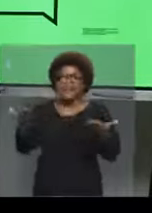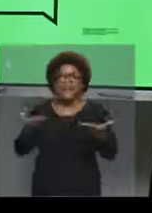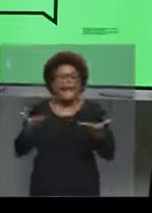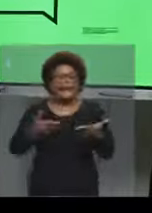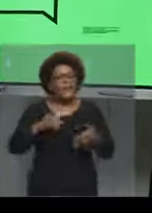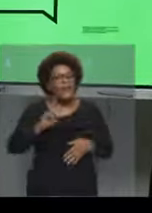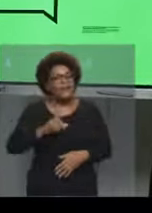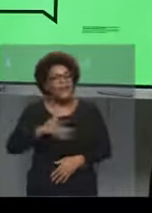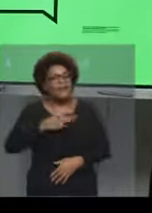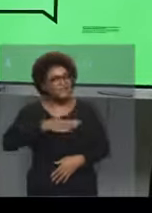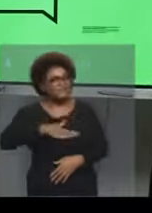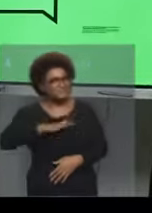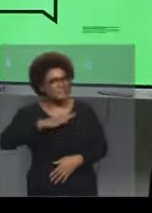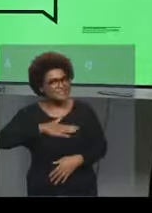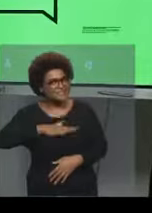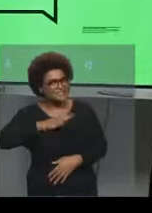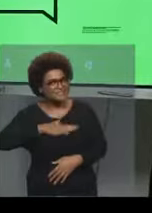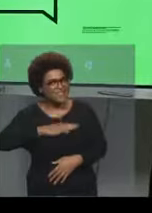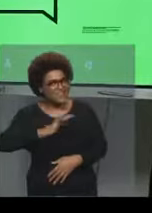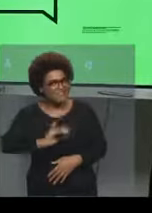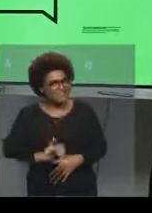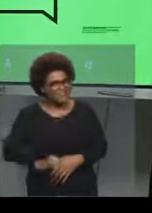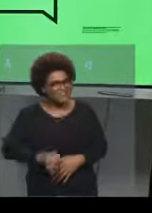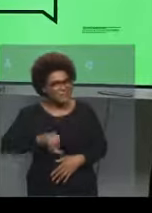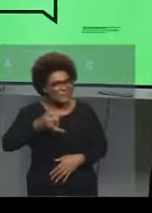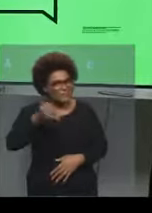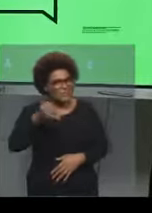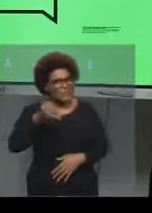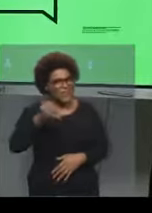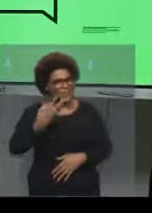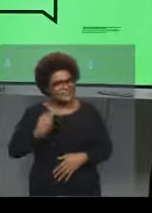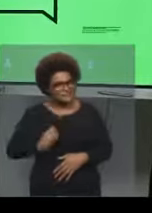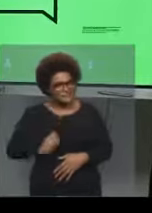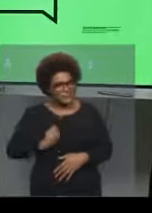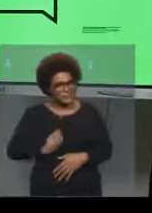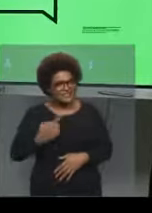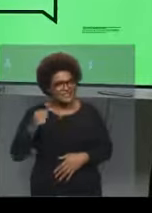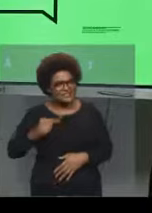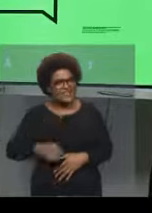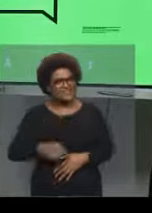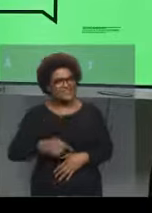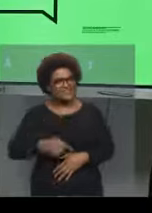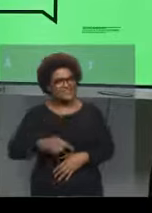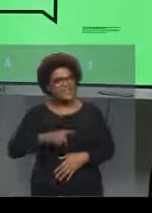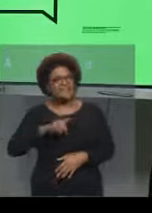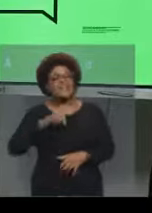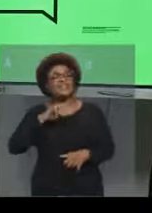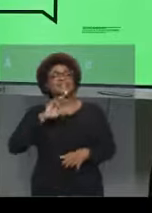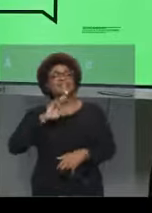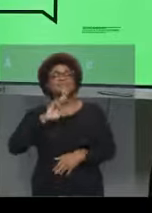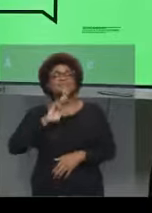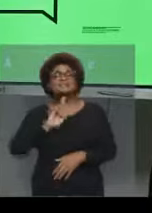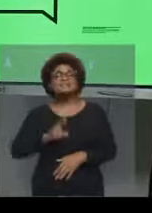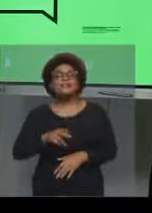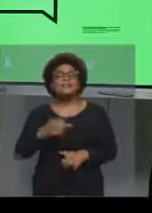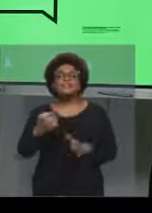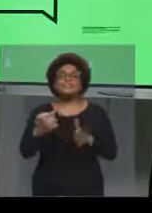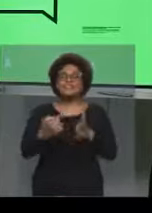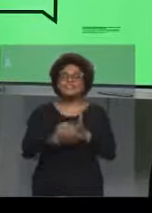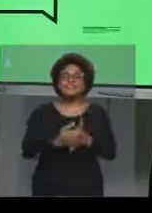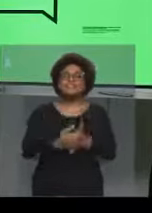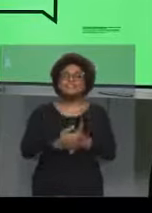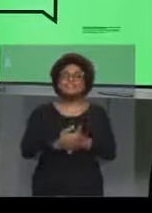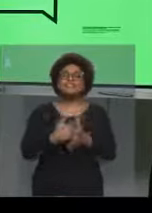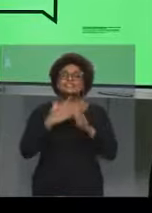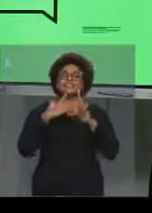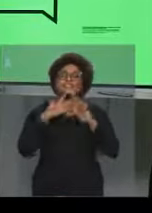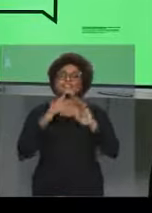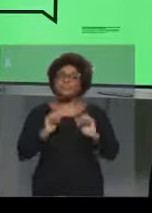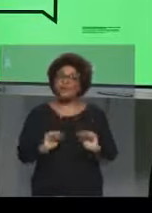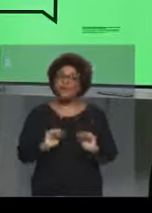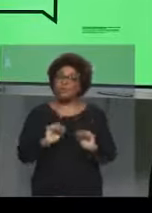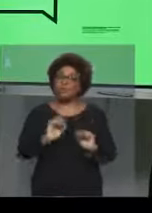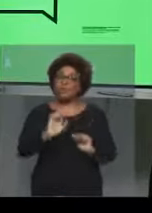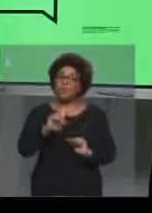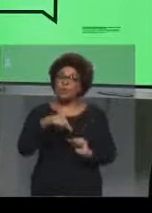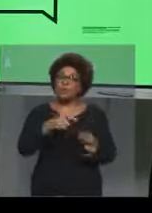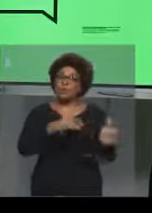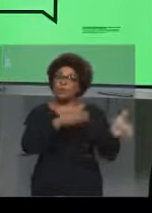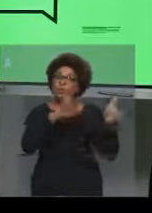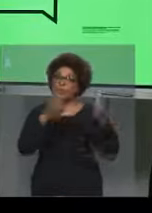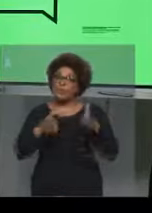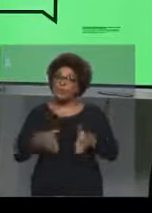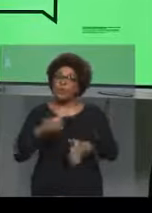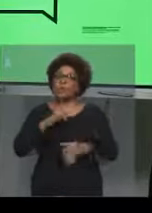pequeno intervalo. Aproveite e participe do Tira Dúvidas de Linguagens, que no próximo bloco contará com a participação da professora de